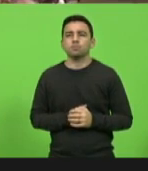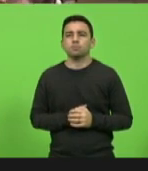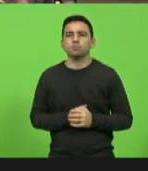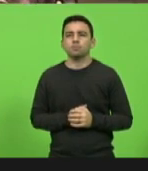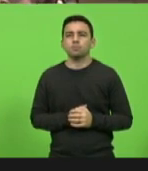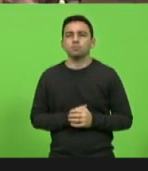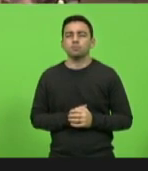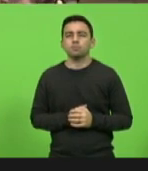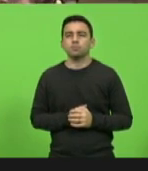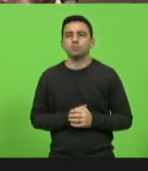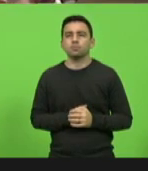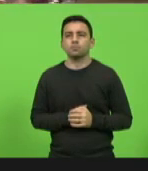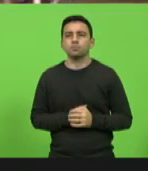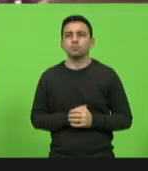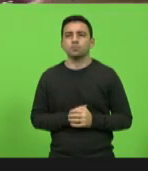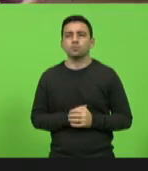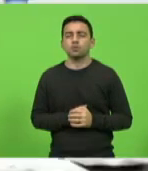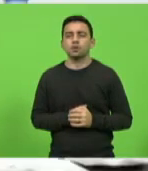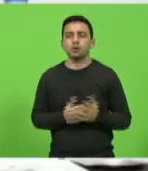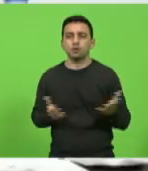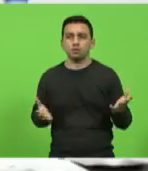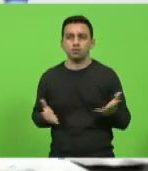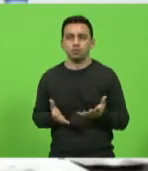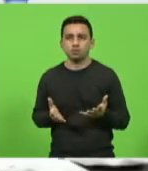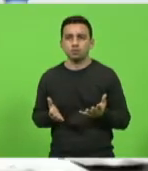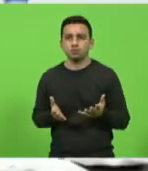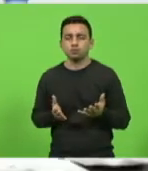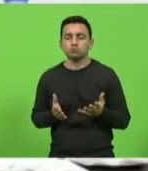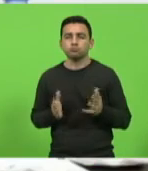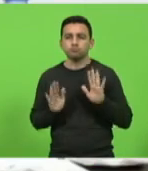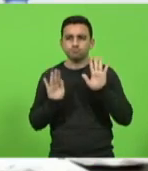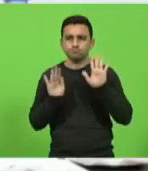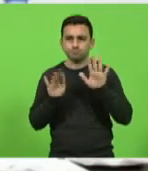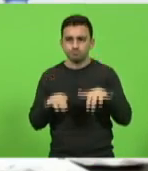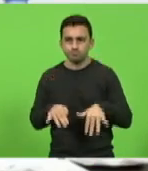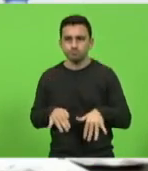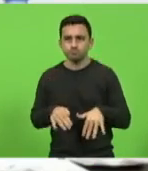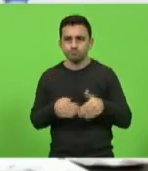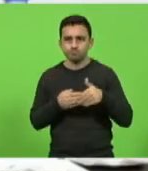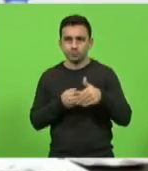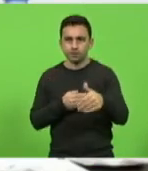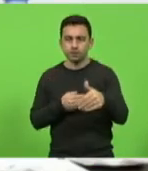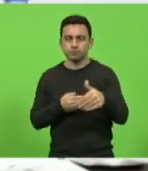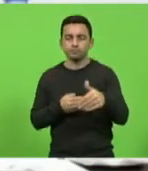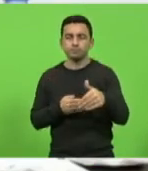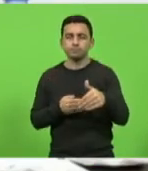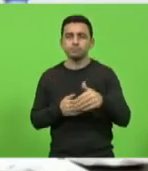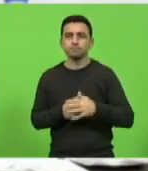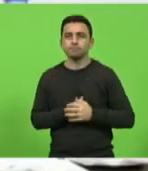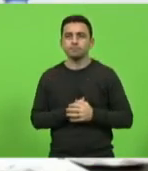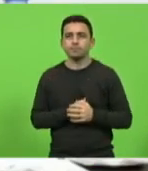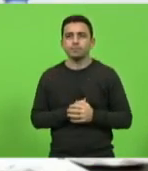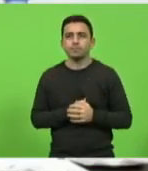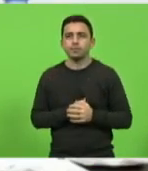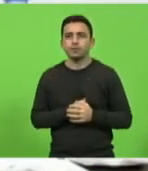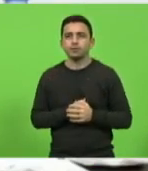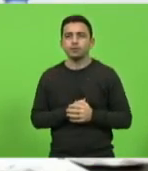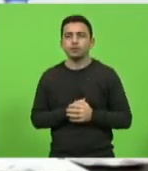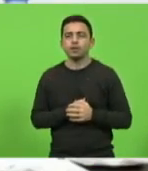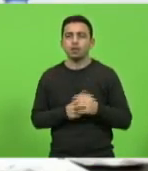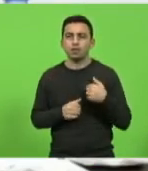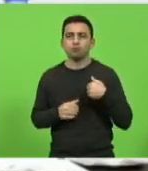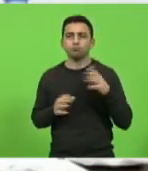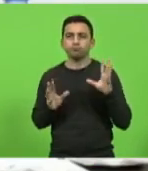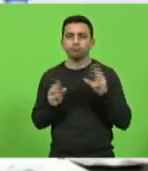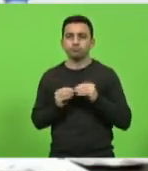e enquanto se conclui aqui a redação da sentença final comprime